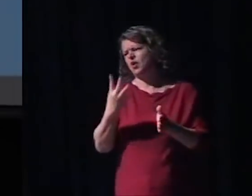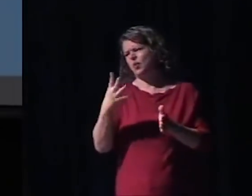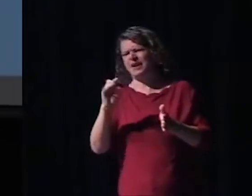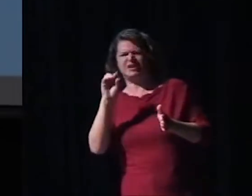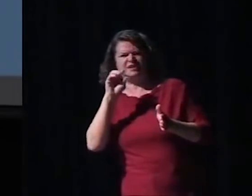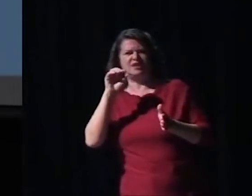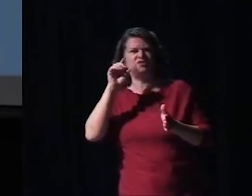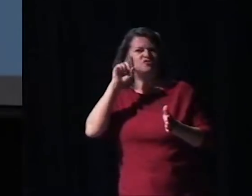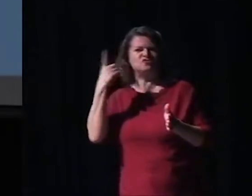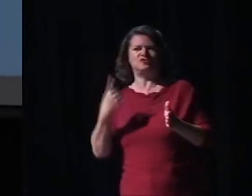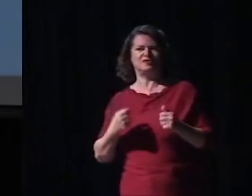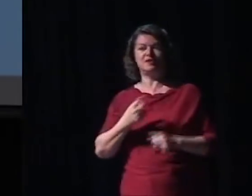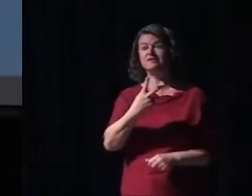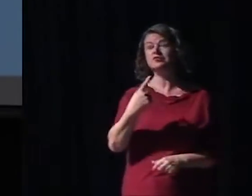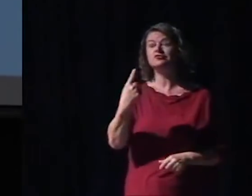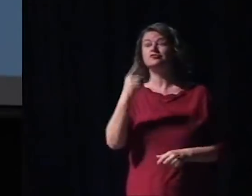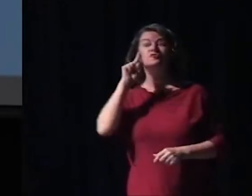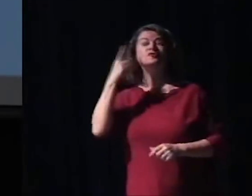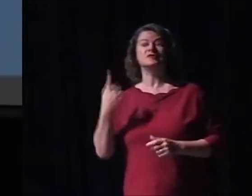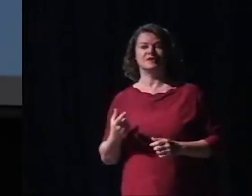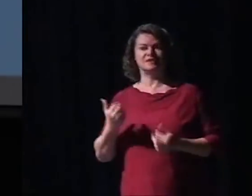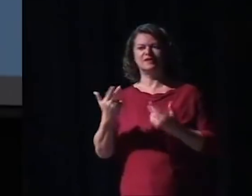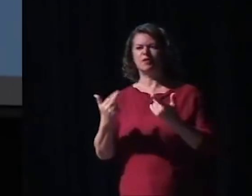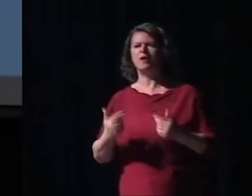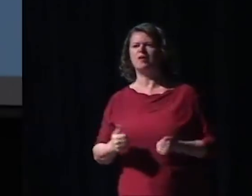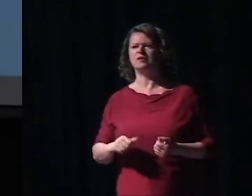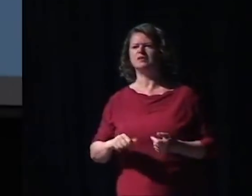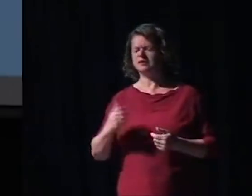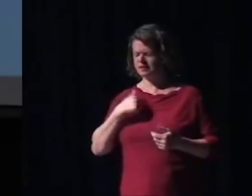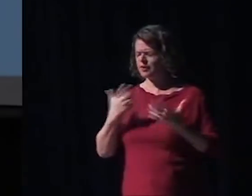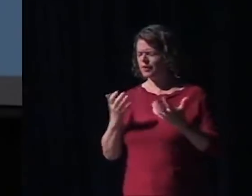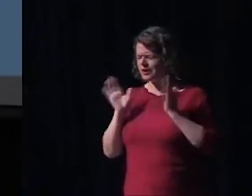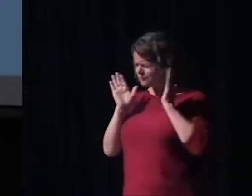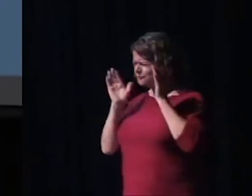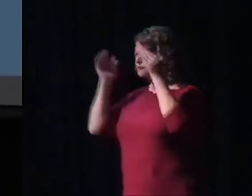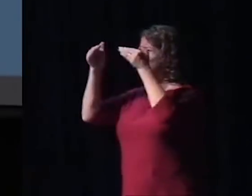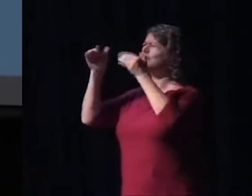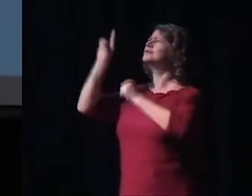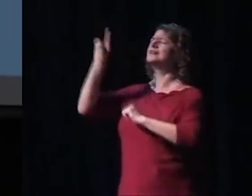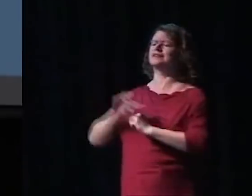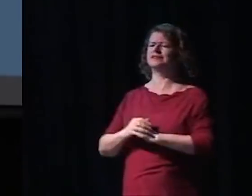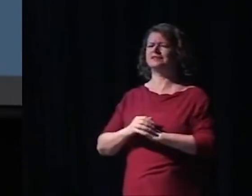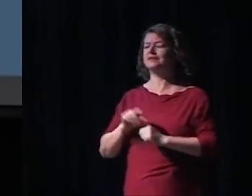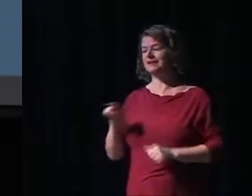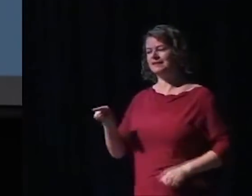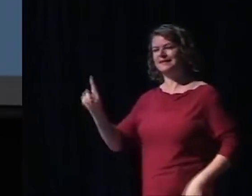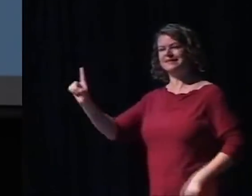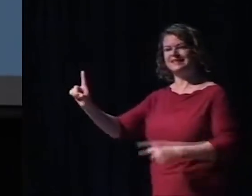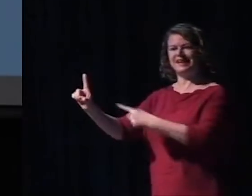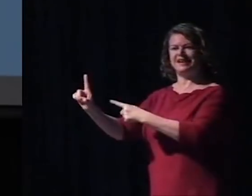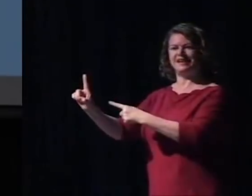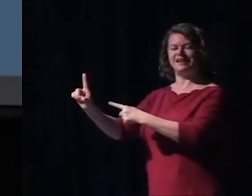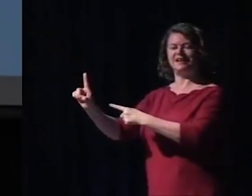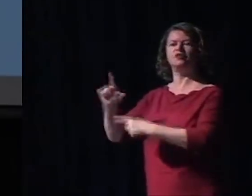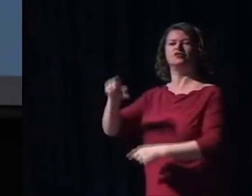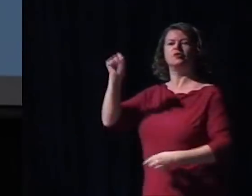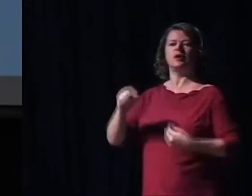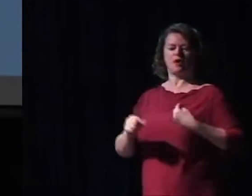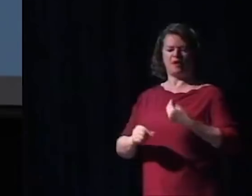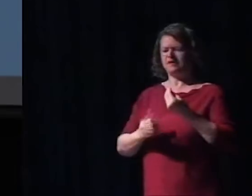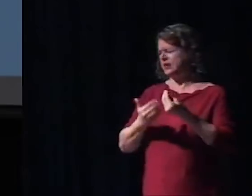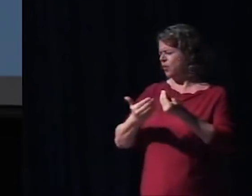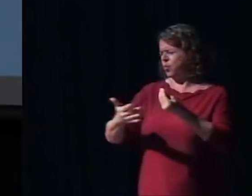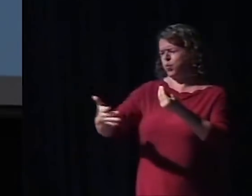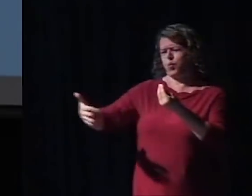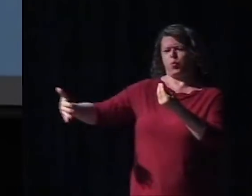dias, de 21 dias, mas ele vai fazer um voto da vida inteira. Ele